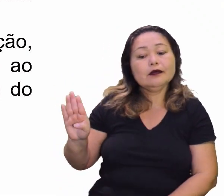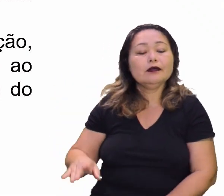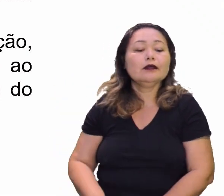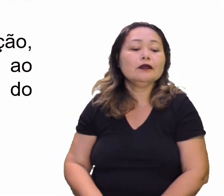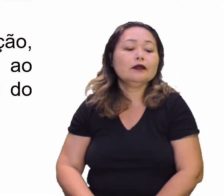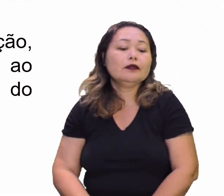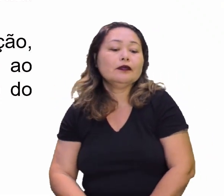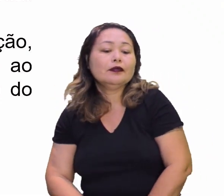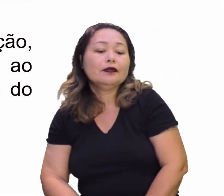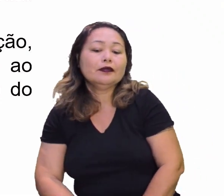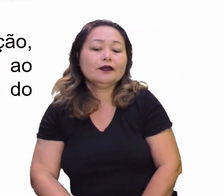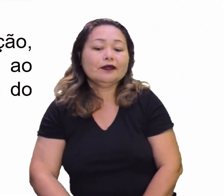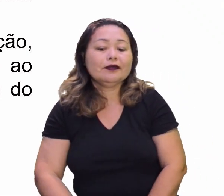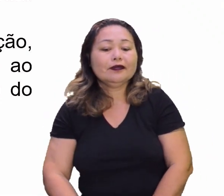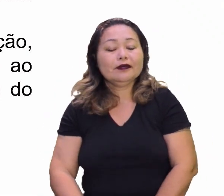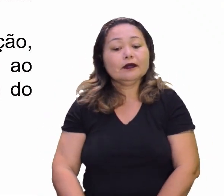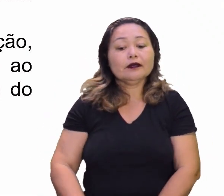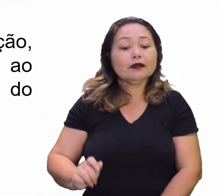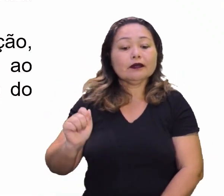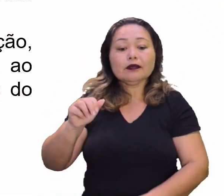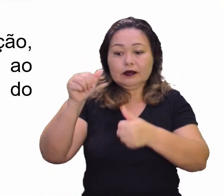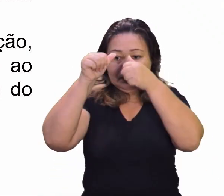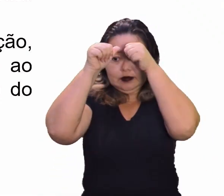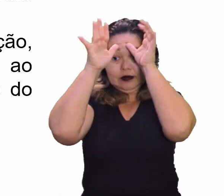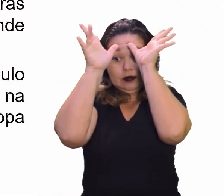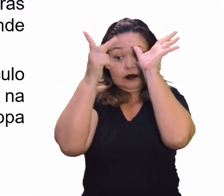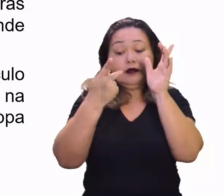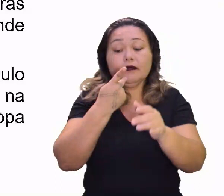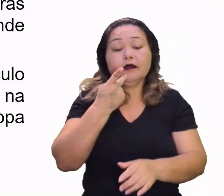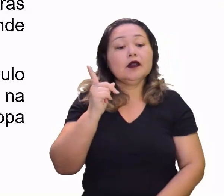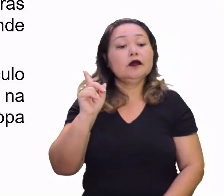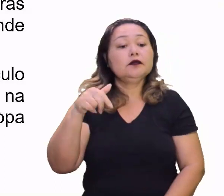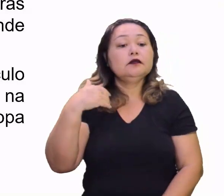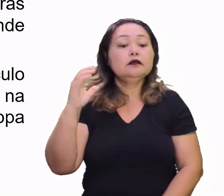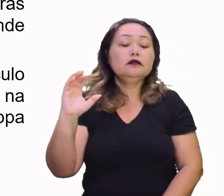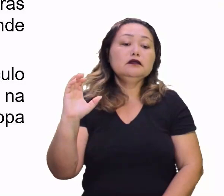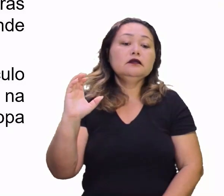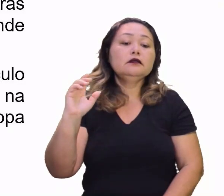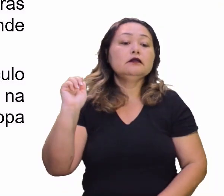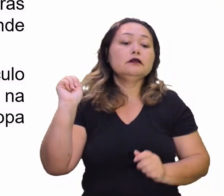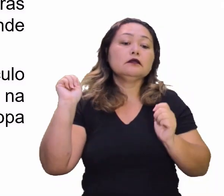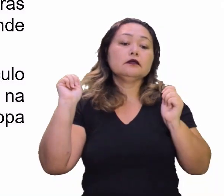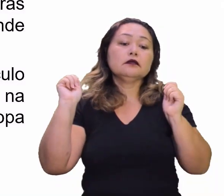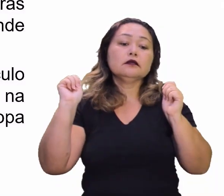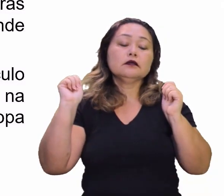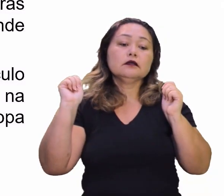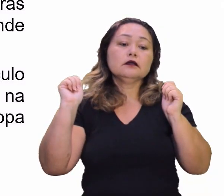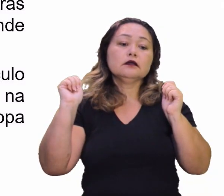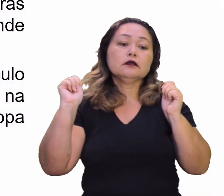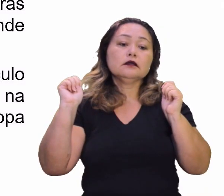ó. Já está falando do Acre, né? Aham. Bora. C.